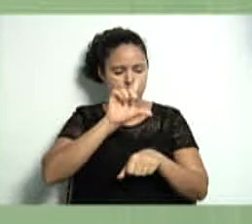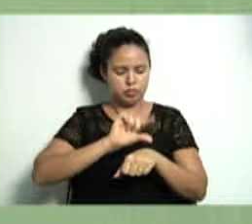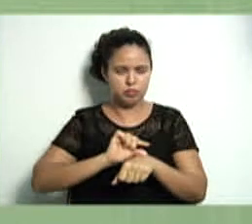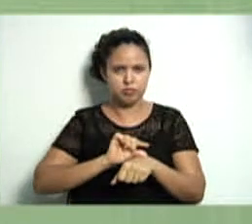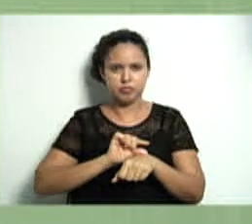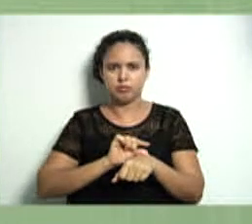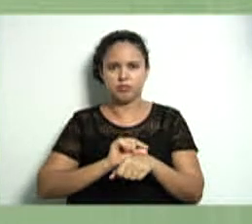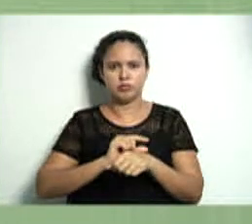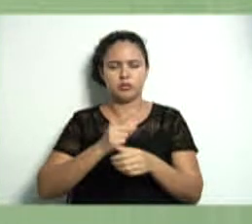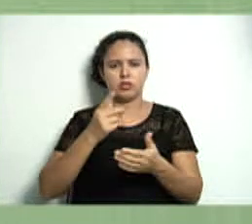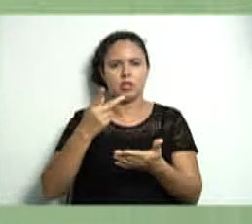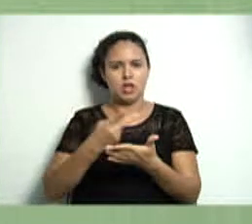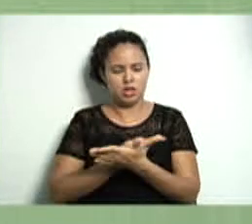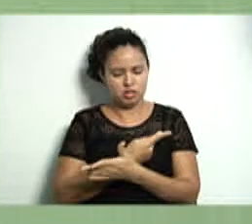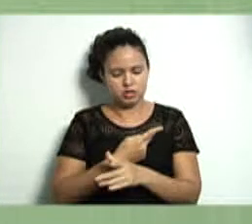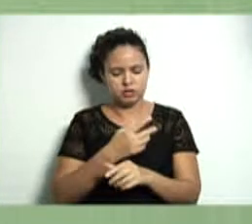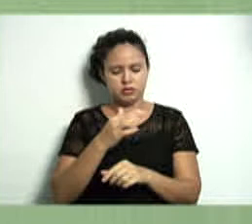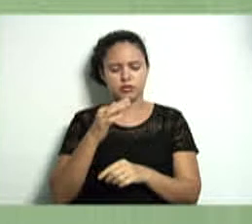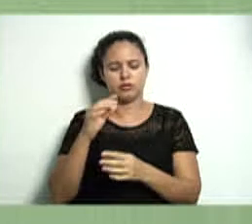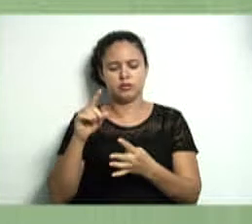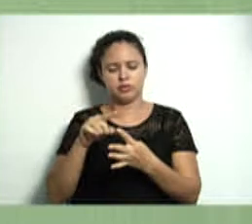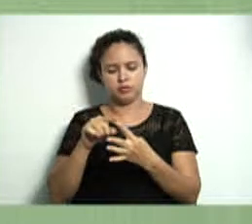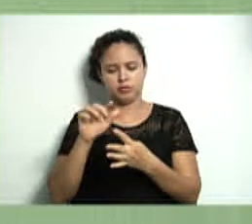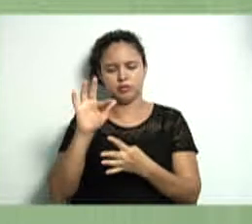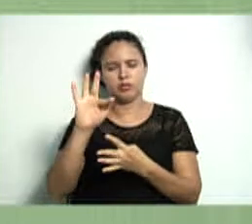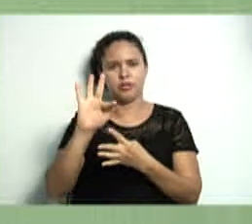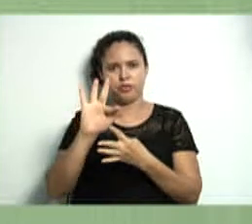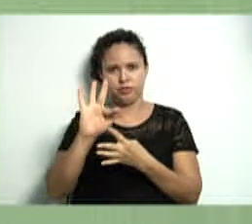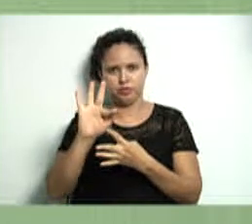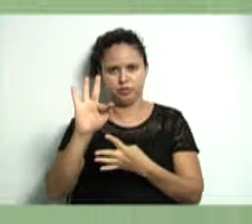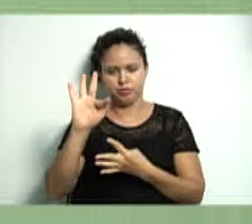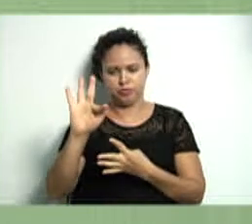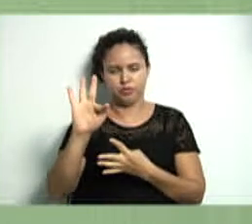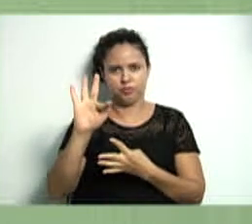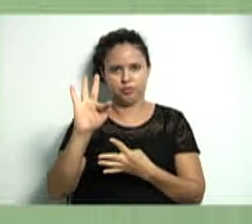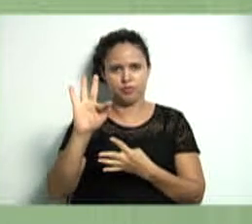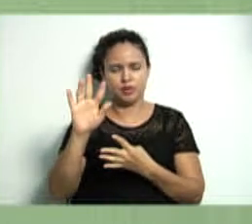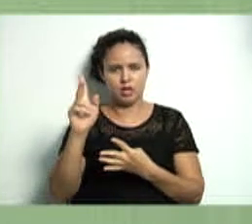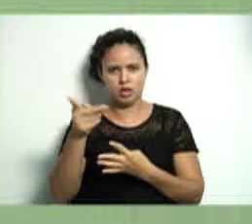é a afirmativa falsa. A primeira, falsa.